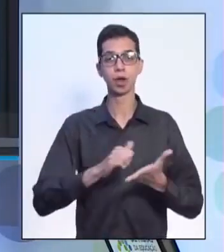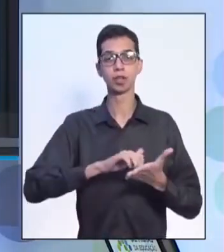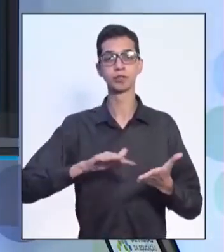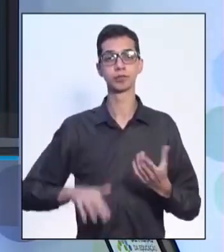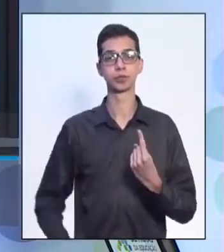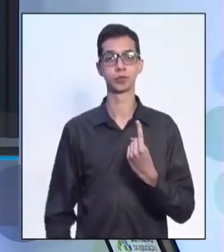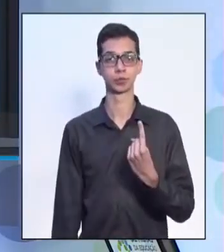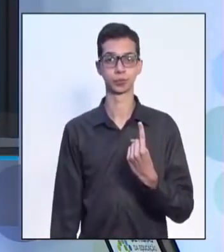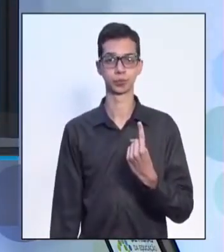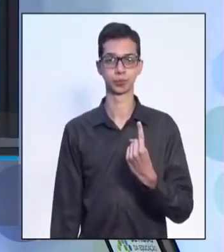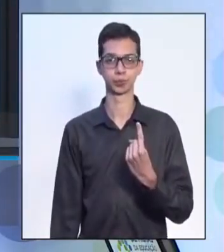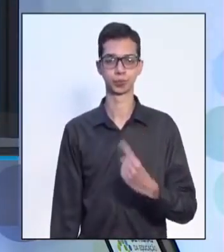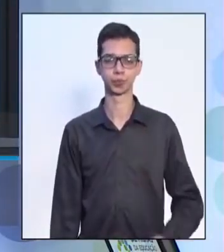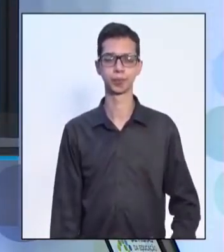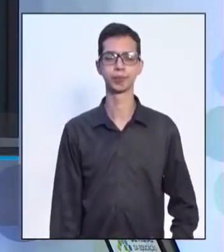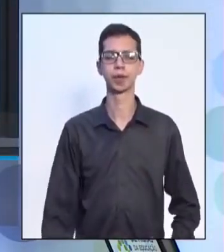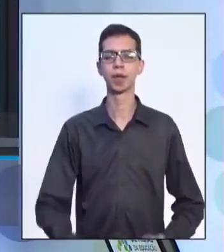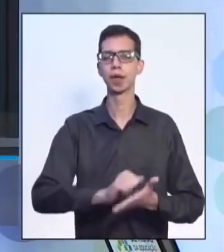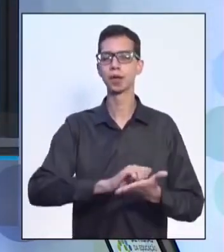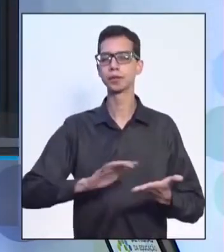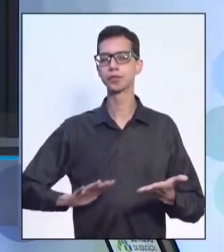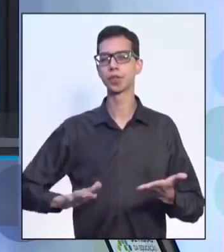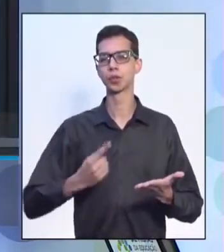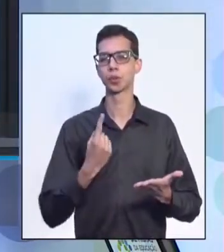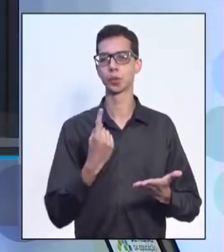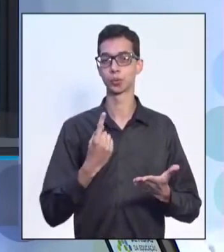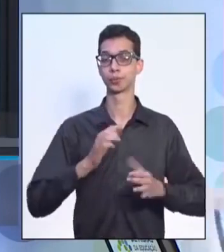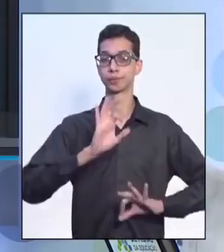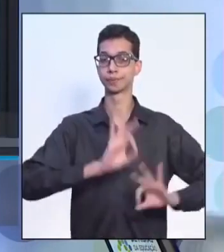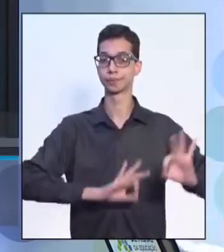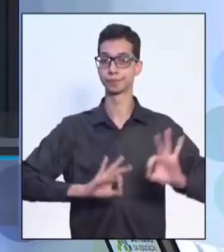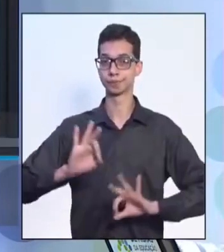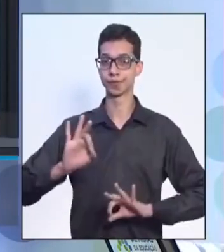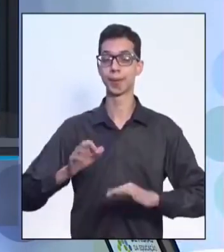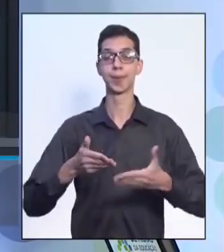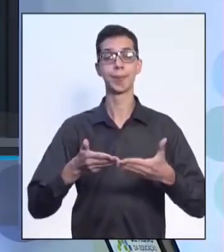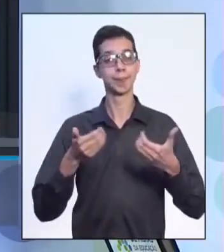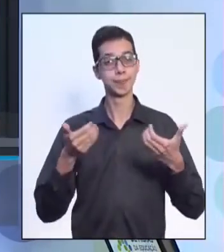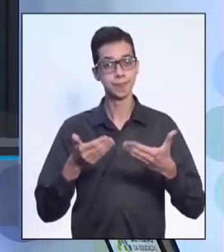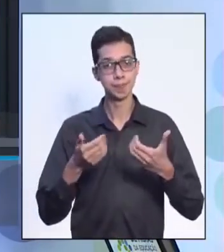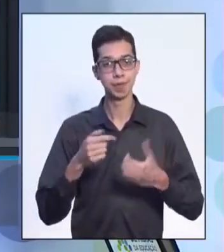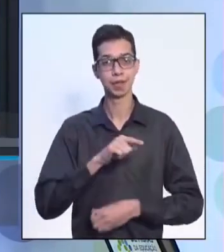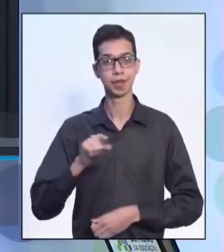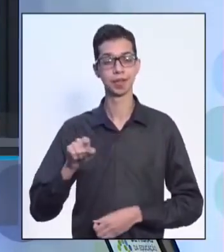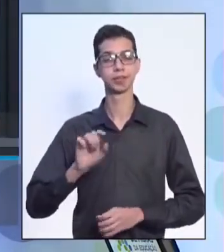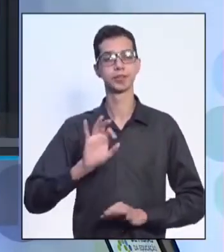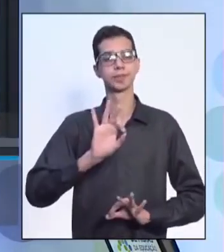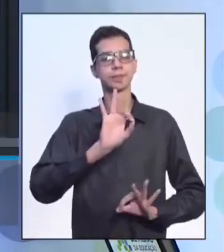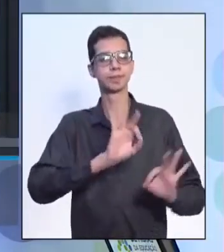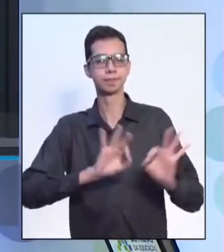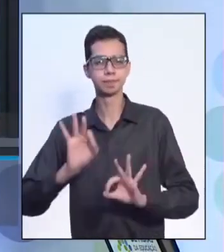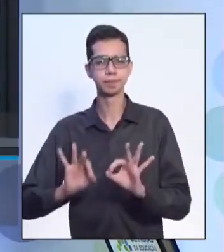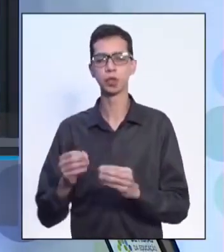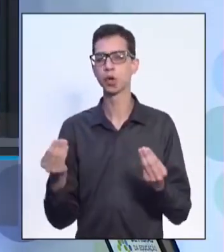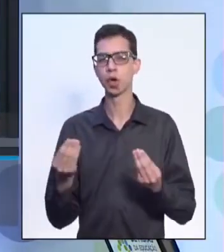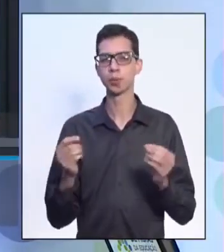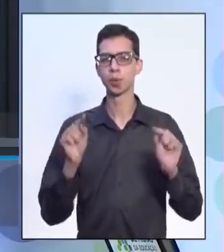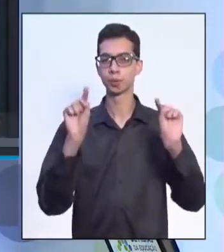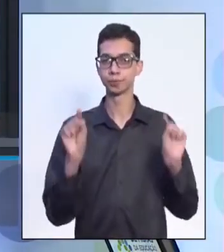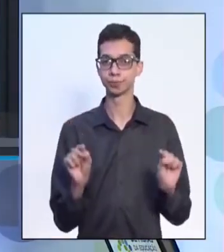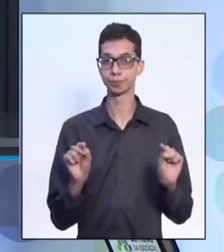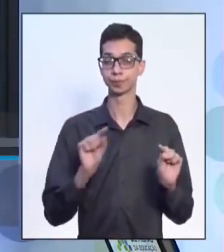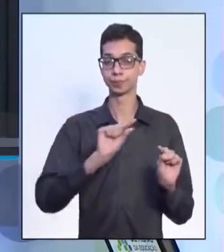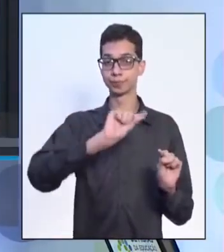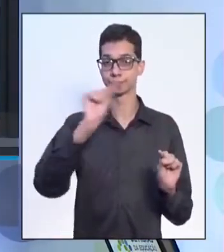1. Na atividade 1, eu também estou pedindo que você monte a forma fatorada de